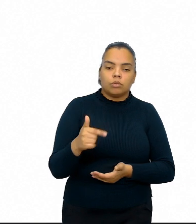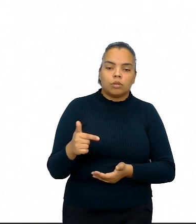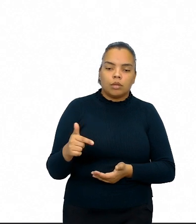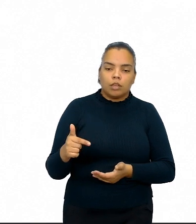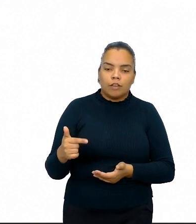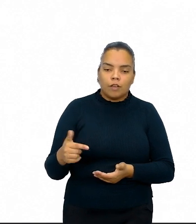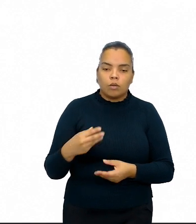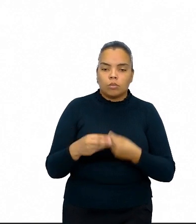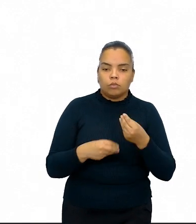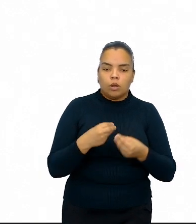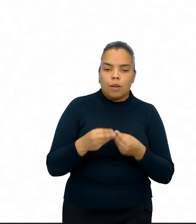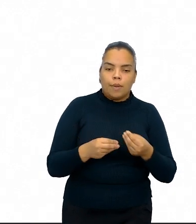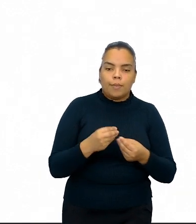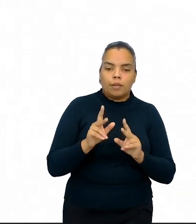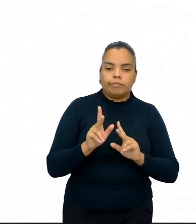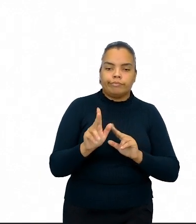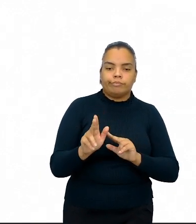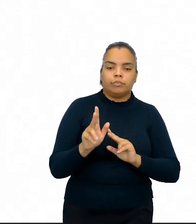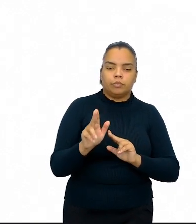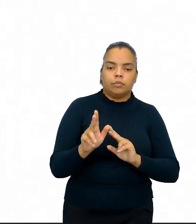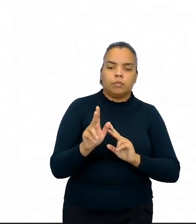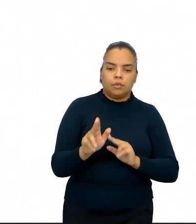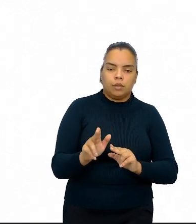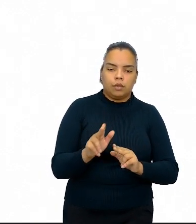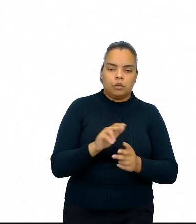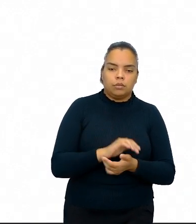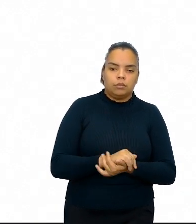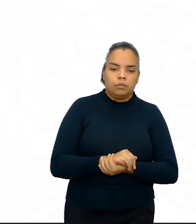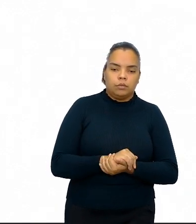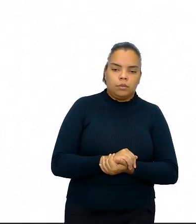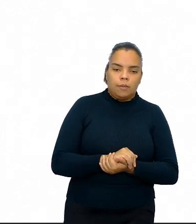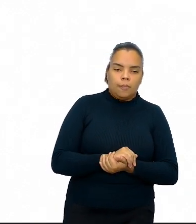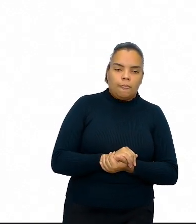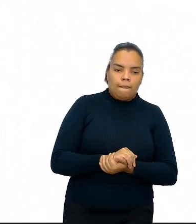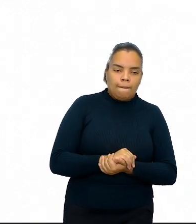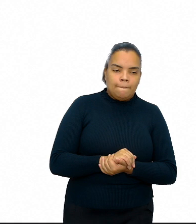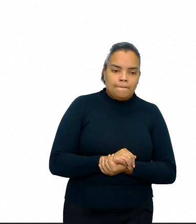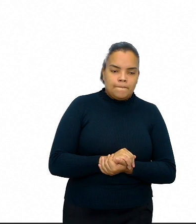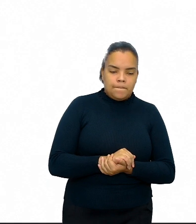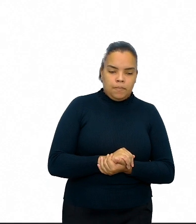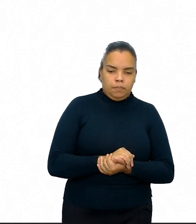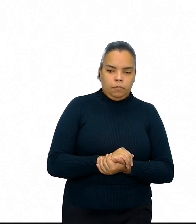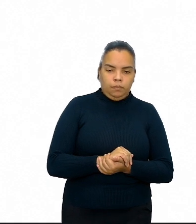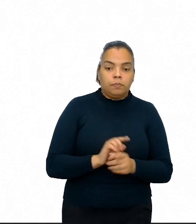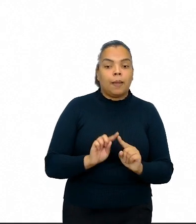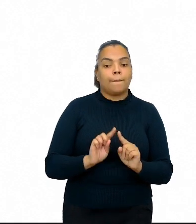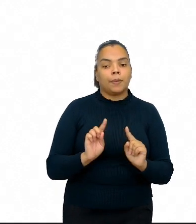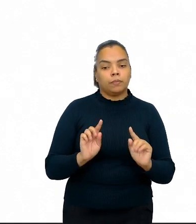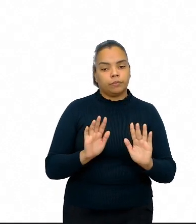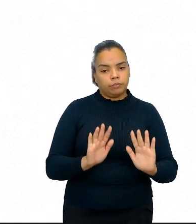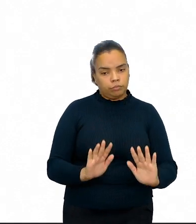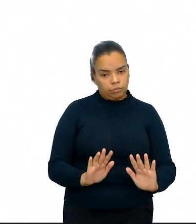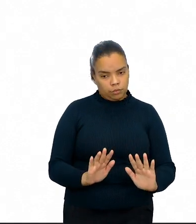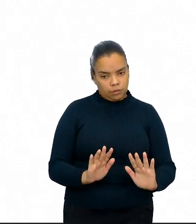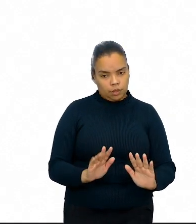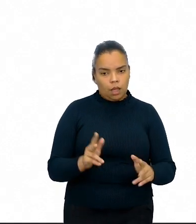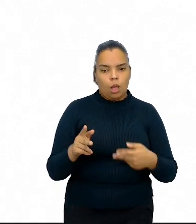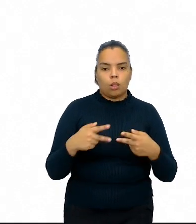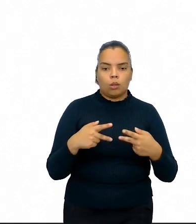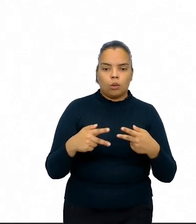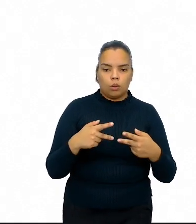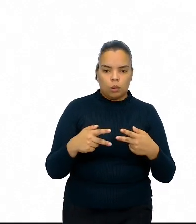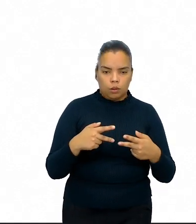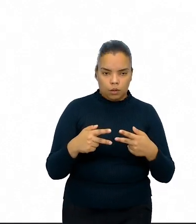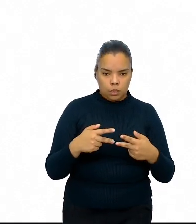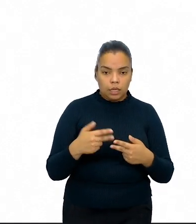manter o link do drive que continha o roteiro formativo do primeiro bimestre. porém, o link que está disponível